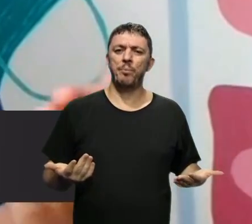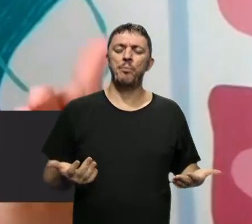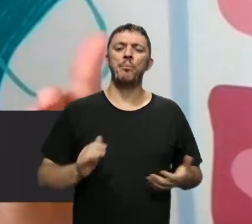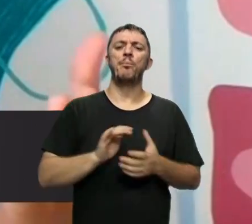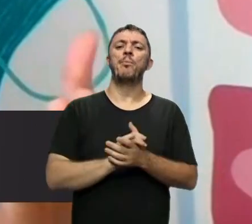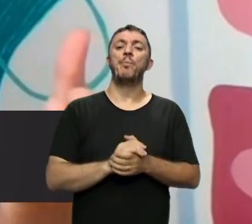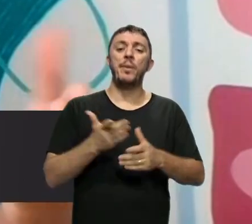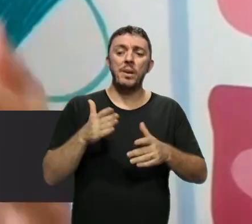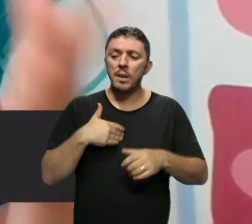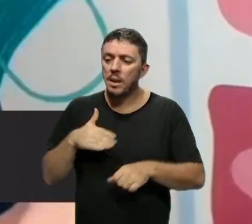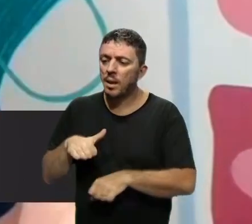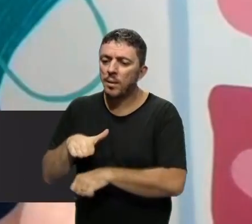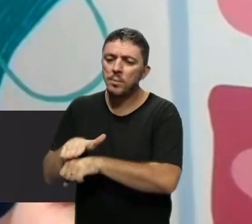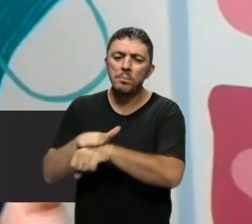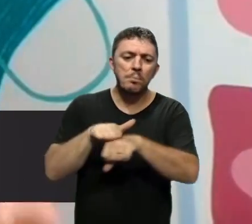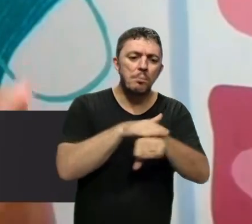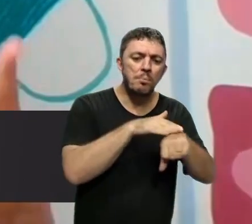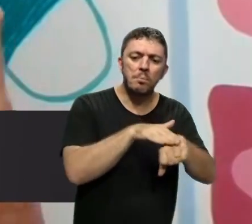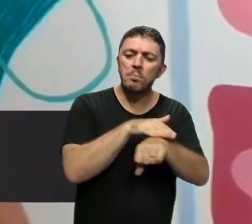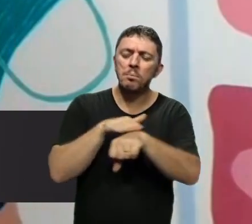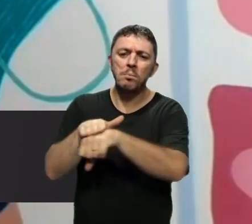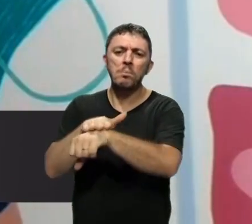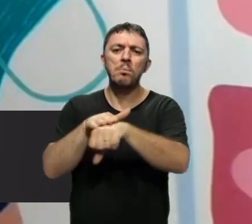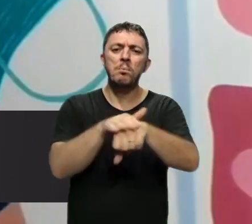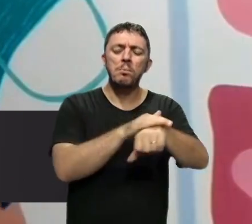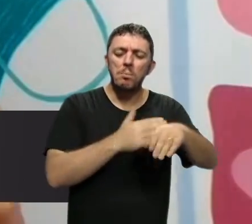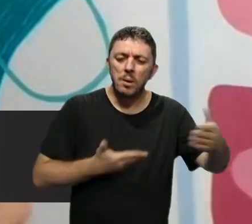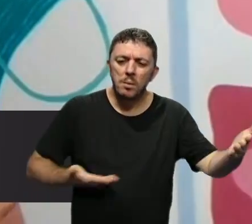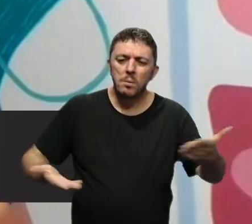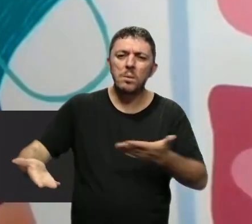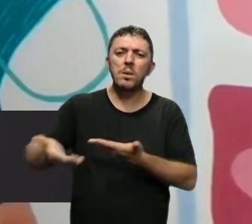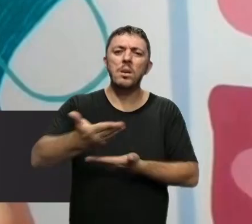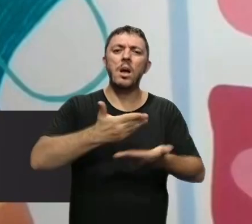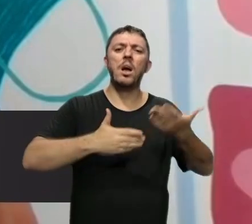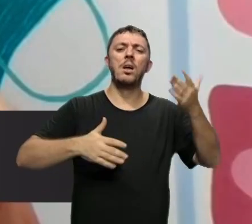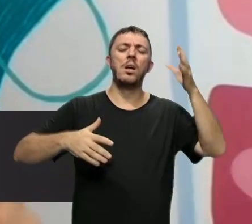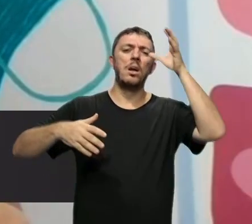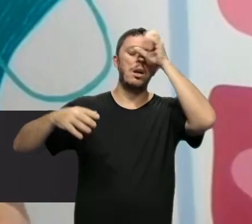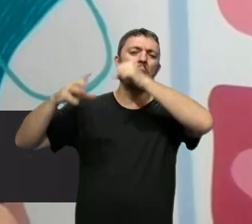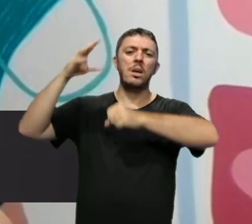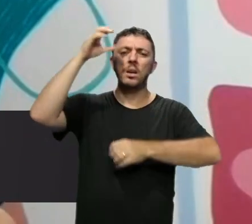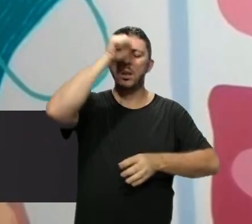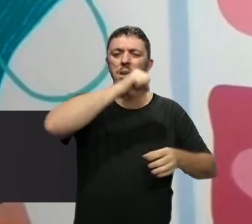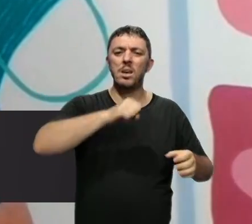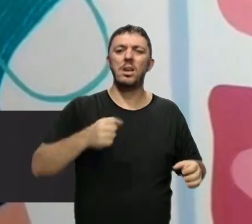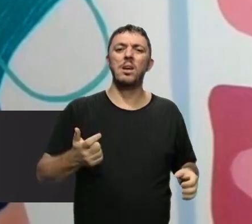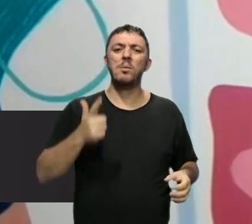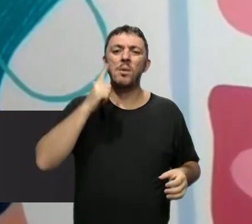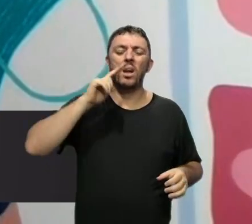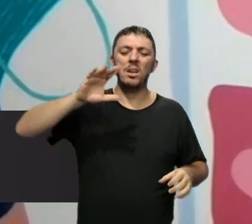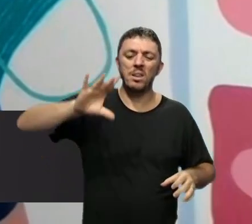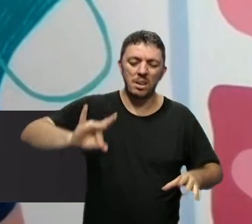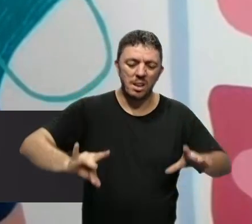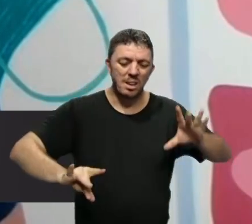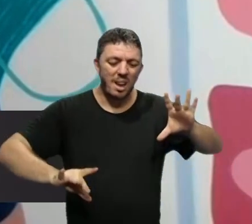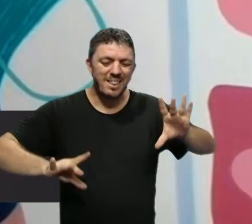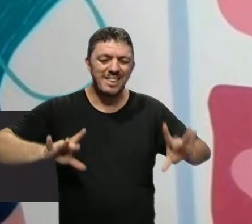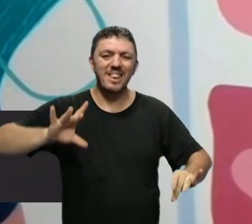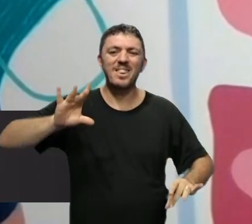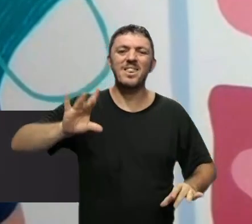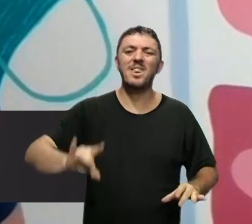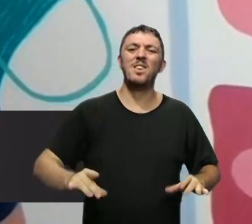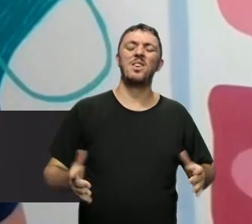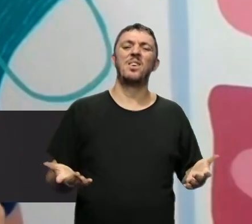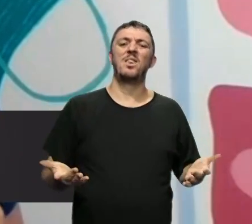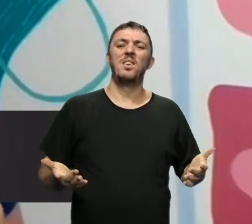estão sabendo, né, que tá pulando na poça de lama, mas olha o que elas estão aprendendo quando elas pulam na poça de lama. A relação que a gente